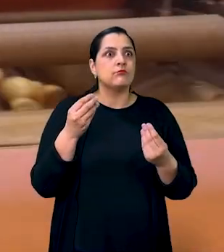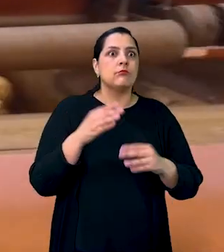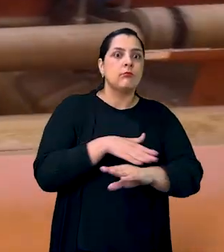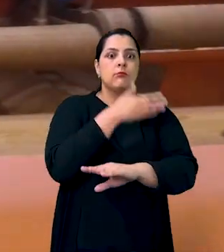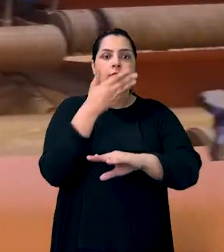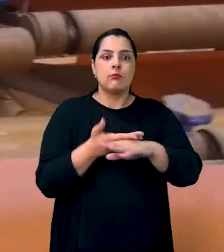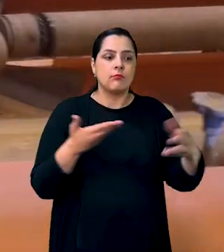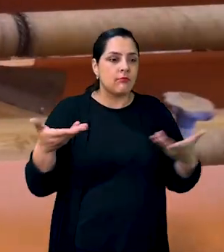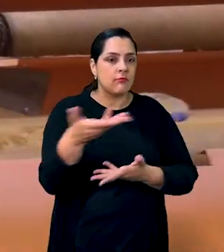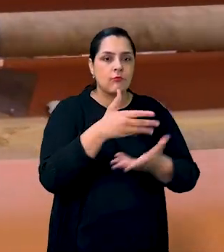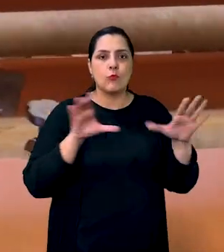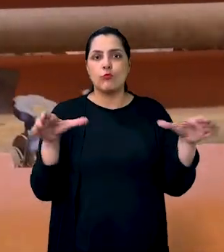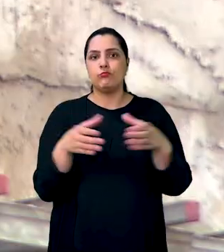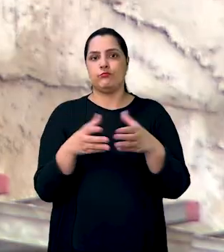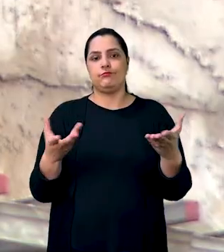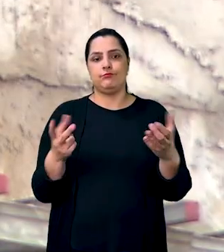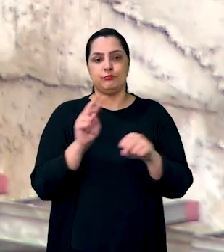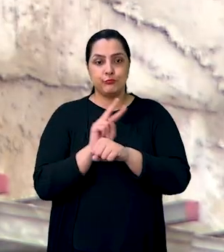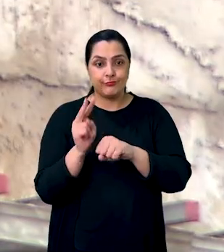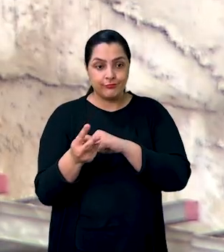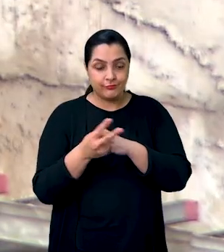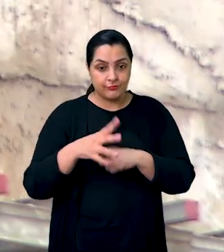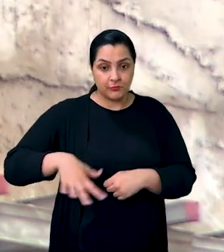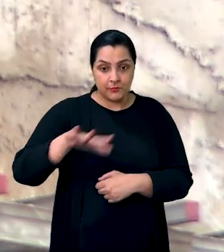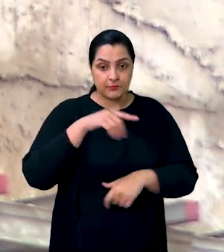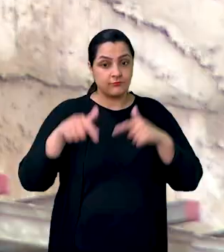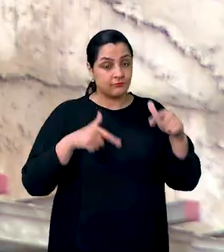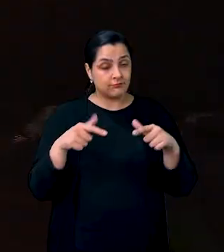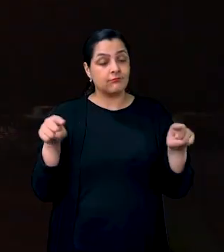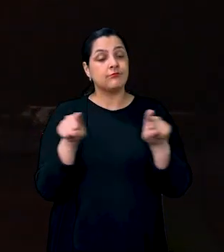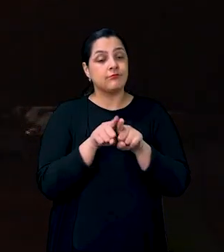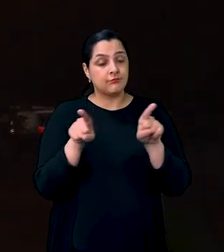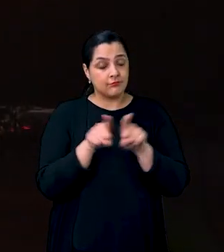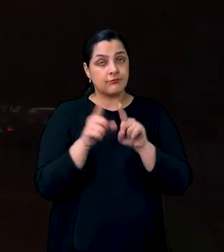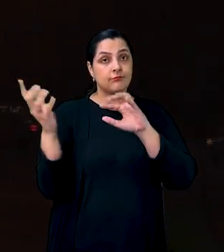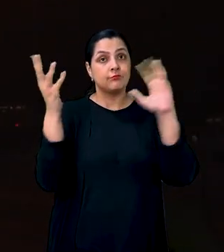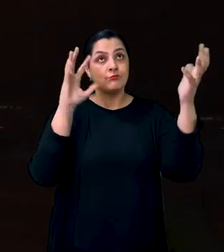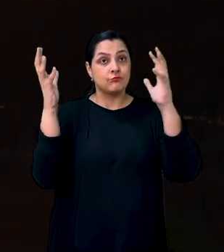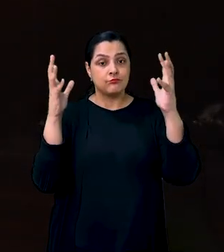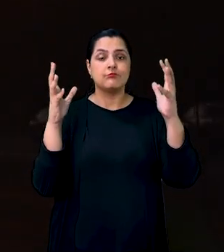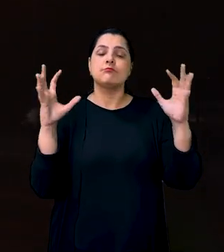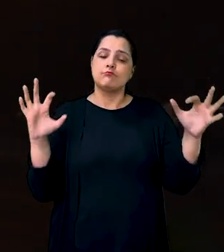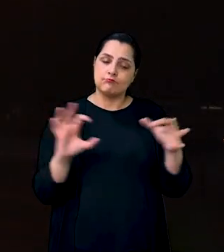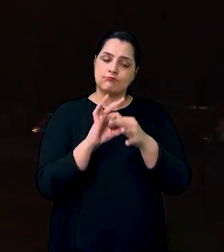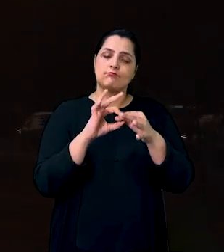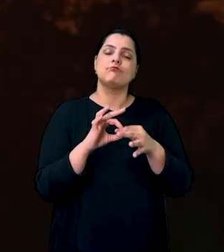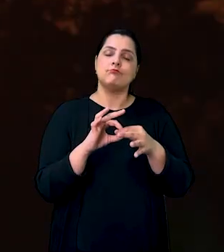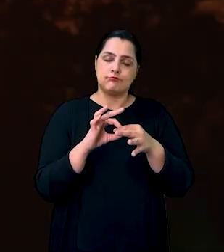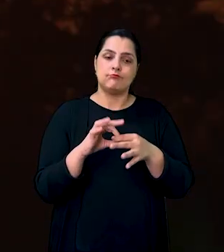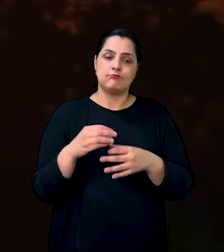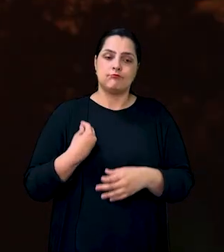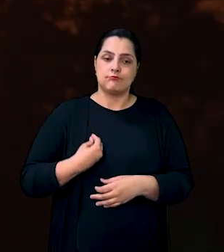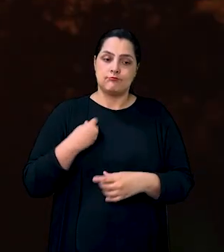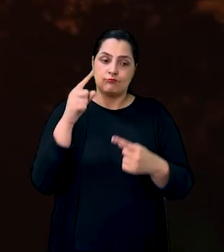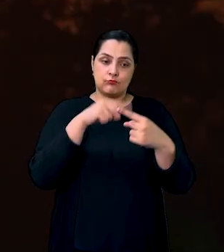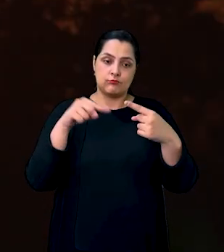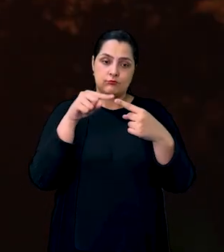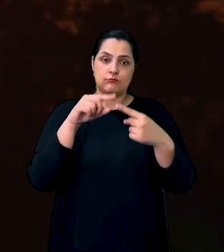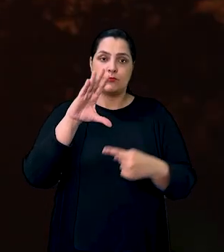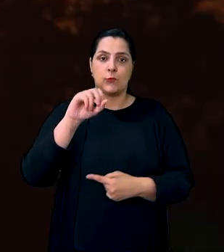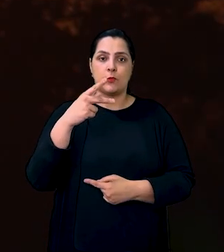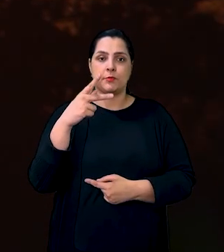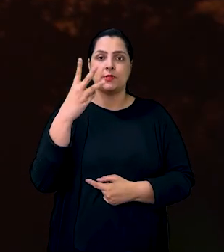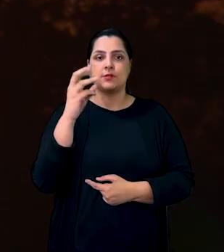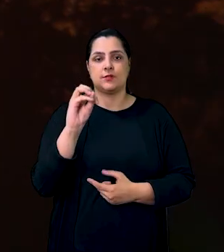se relaciona com toda a comunidade. Então, proteger o meio ambiente de trabalho também em relação às mudanças climáticas faz parte dentro daqueles objetivos que